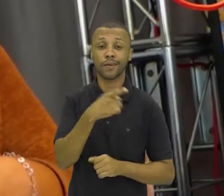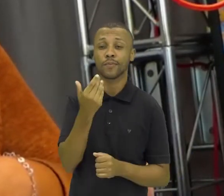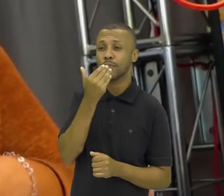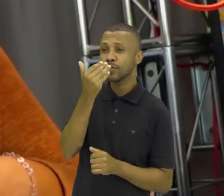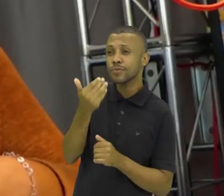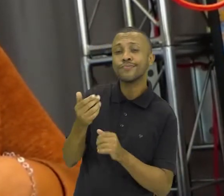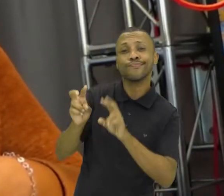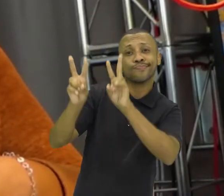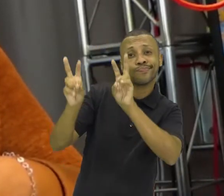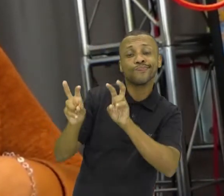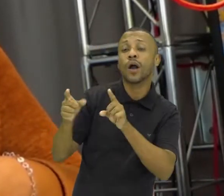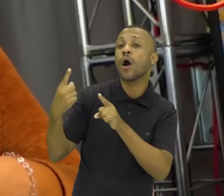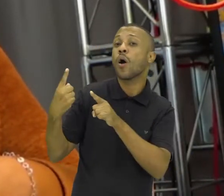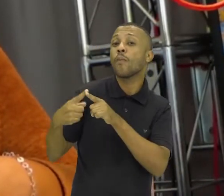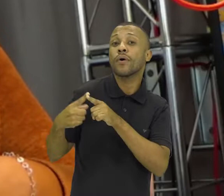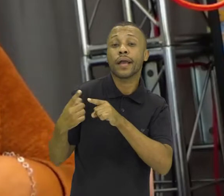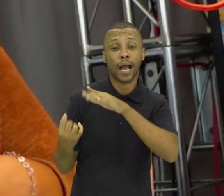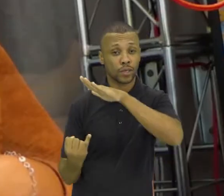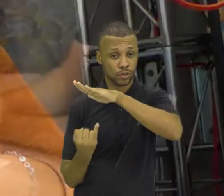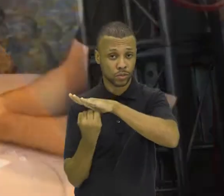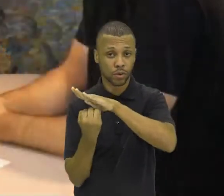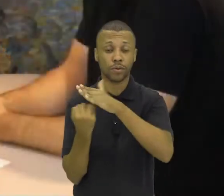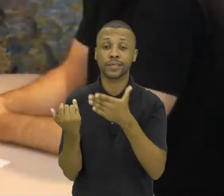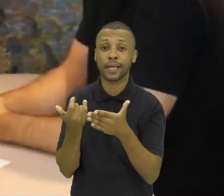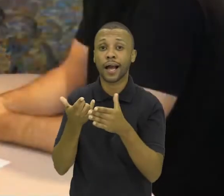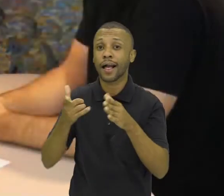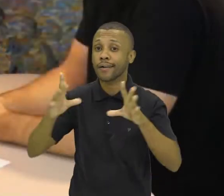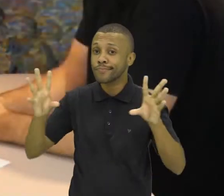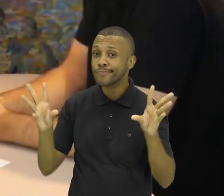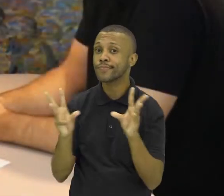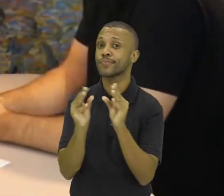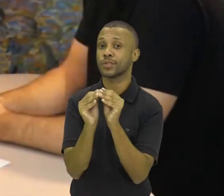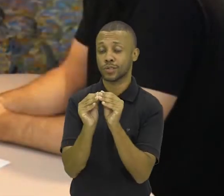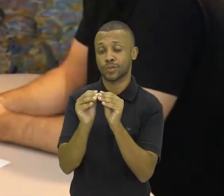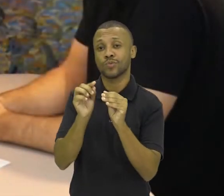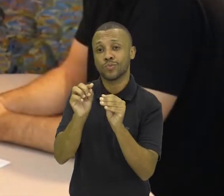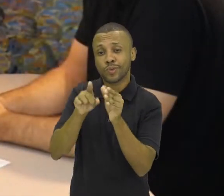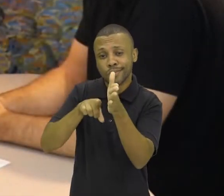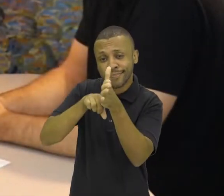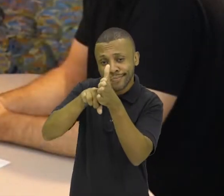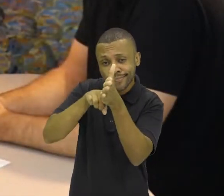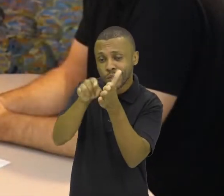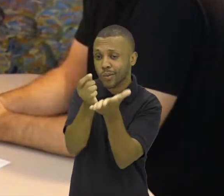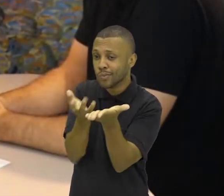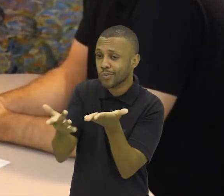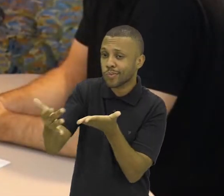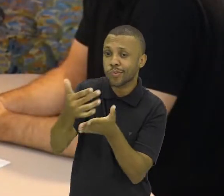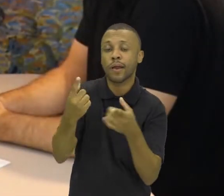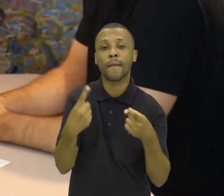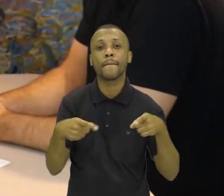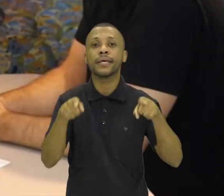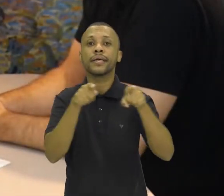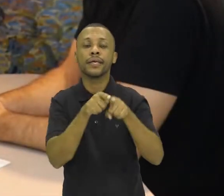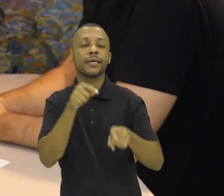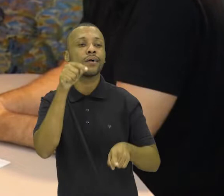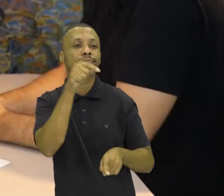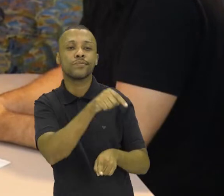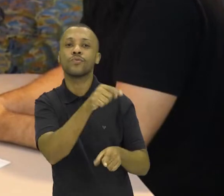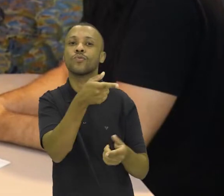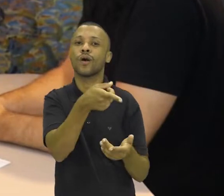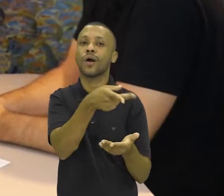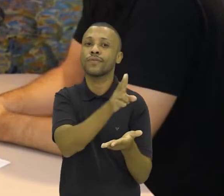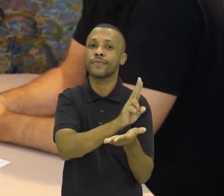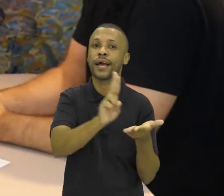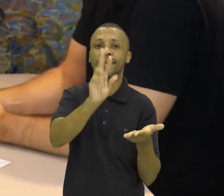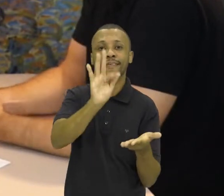nesse momento, concluindo um trabalho que é um levantamento, junto com a Universidade Federal do Estado do Rio de Janeiro, da Unirio,